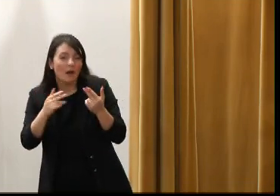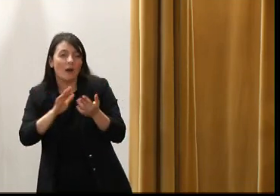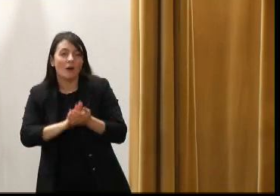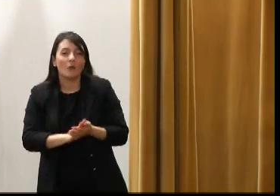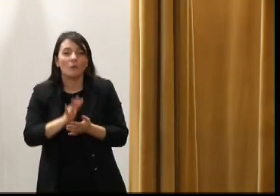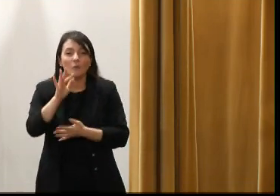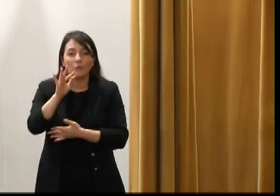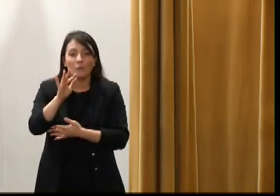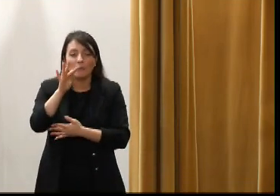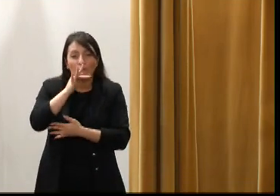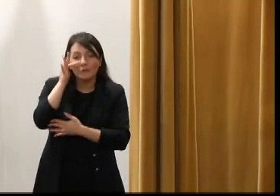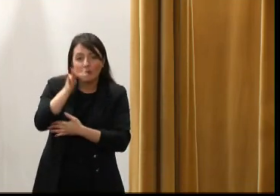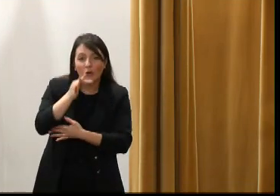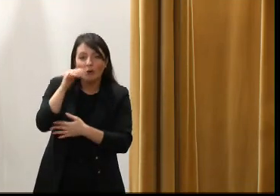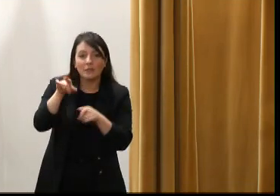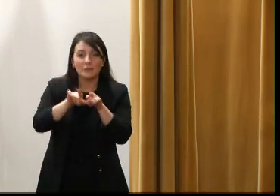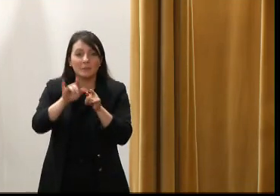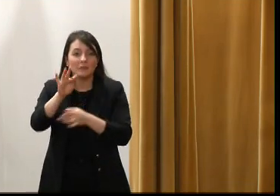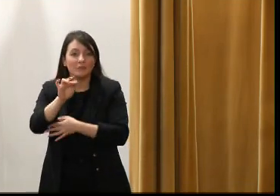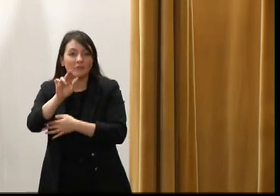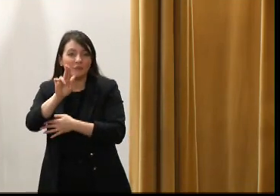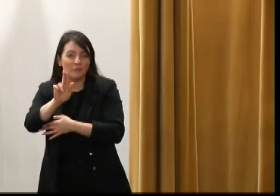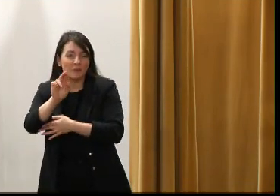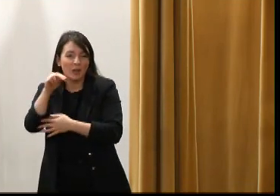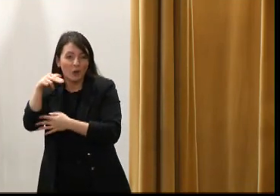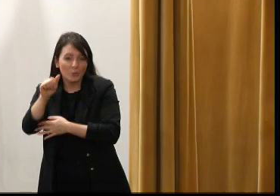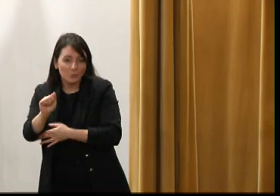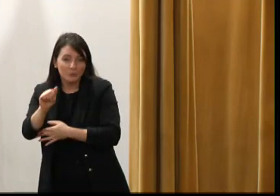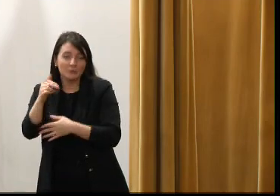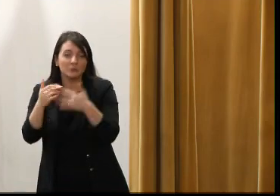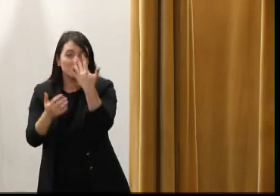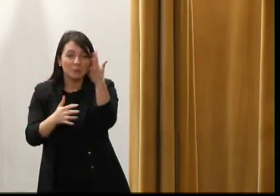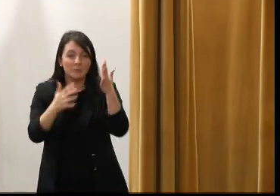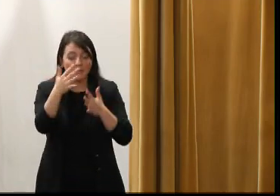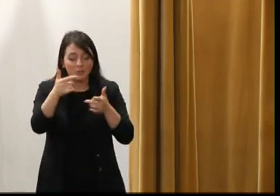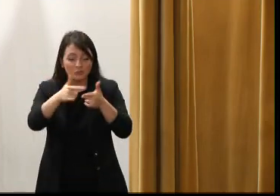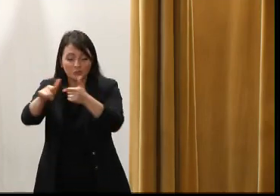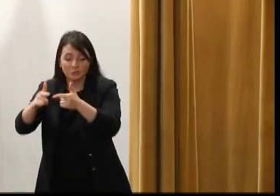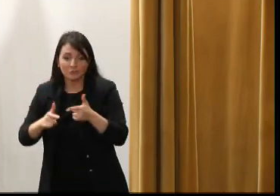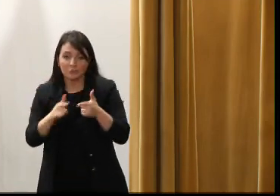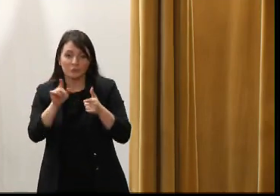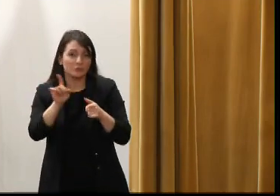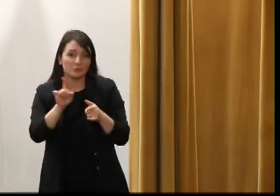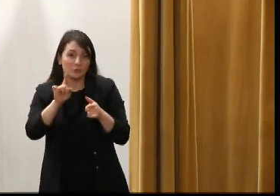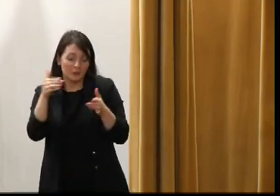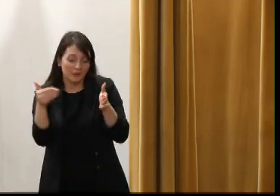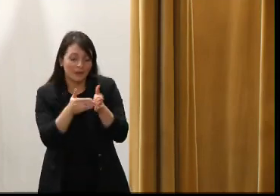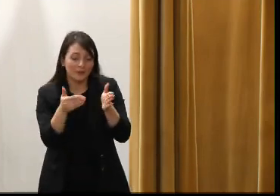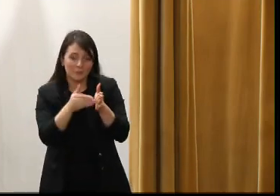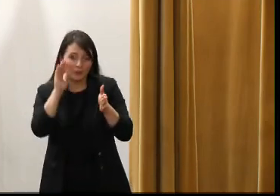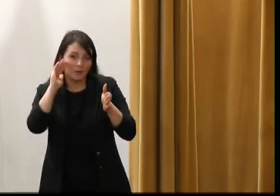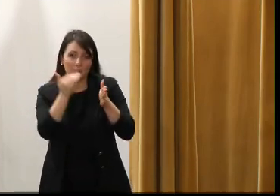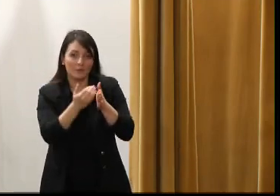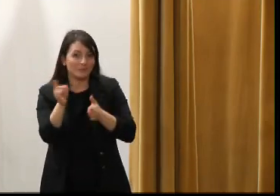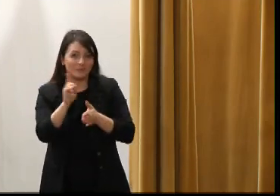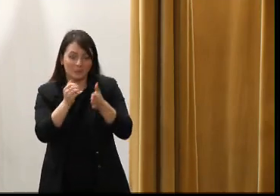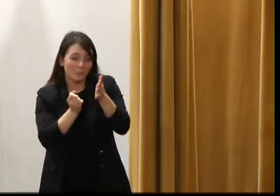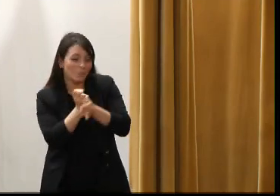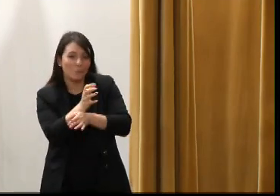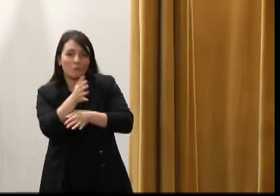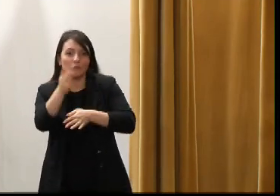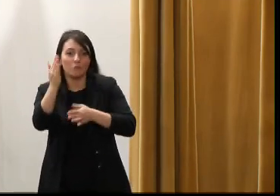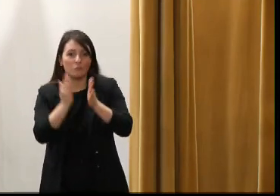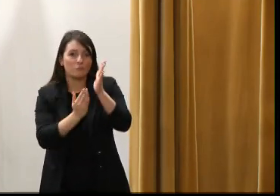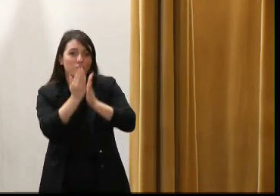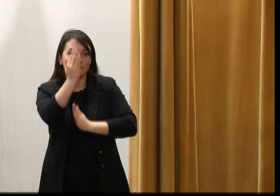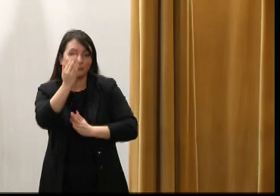hídricos. Afinal, o meio ambiente não se divide e não respeita fronteiras. O tema é propício à